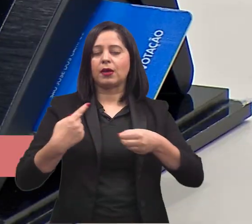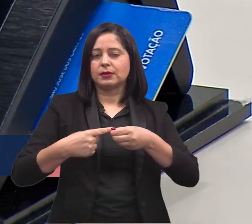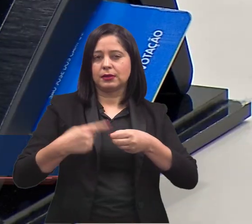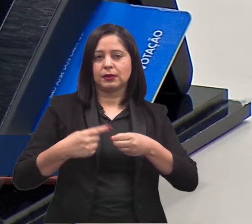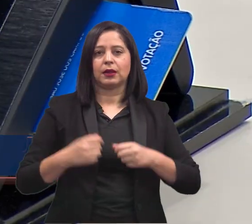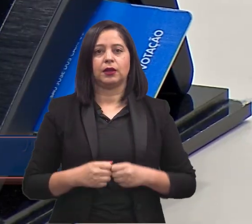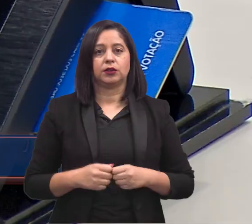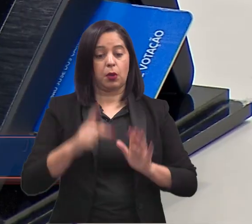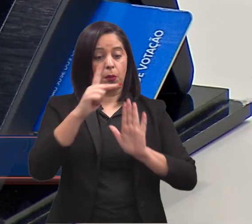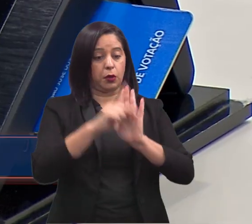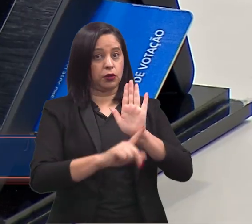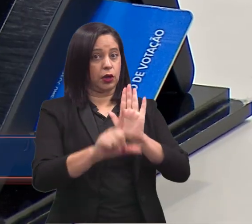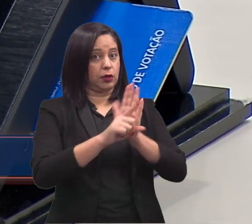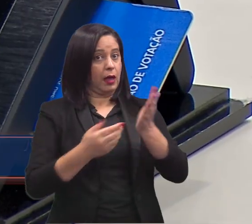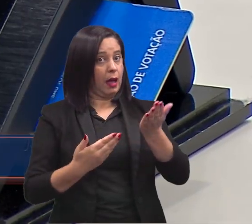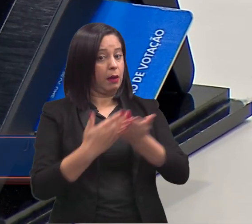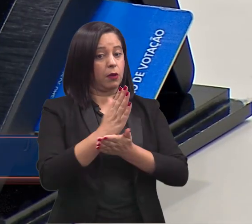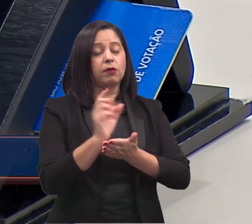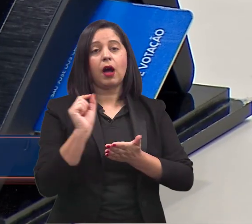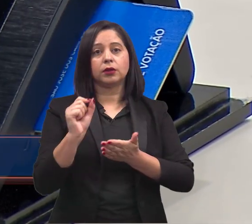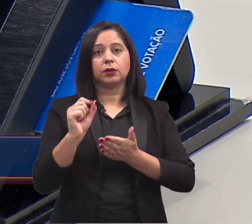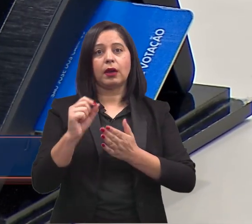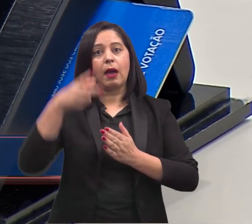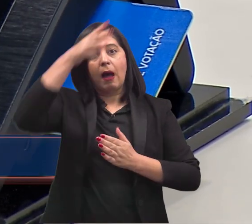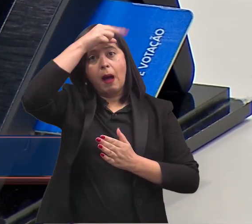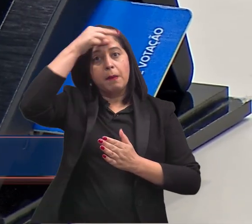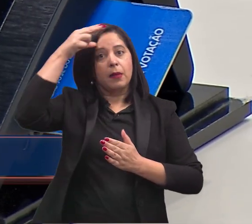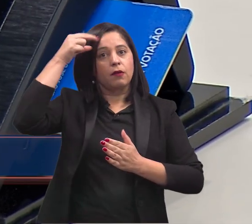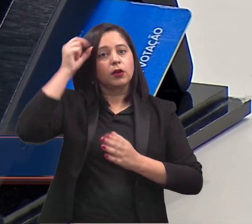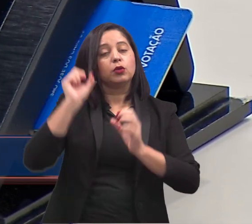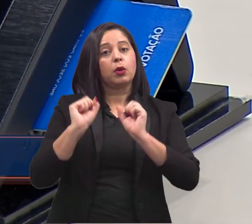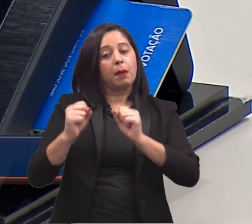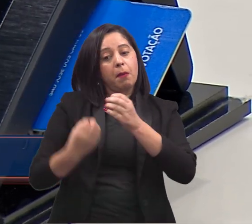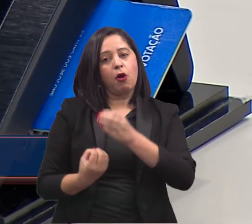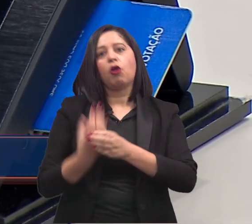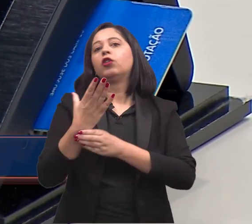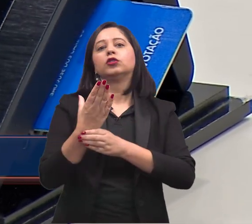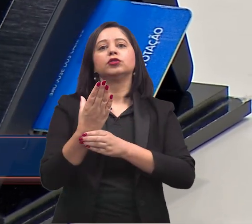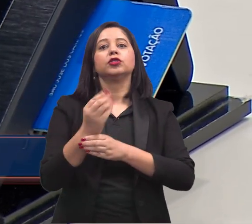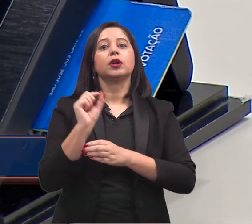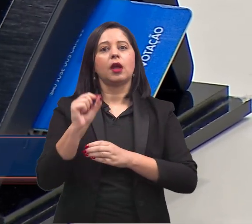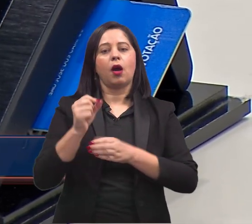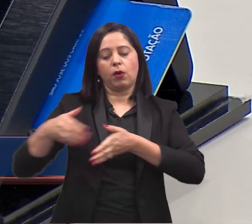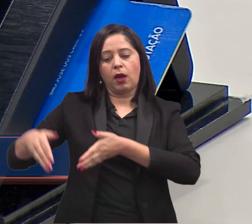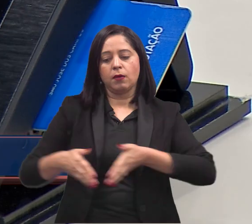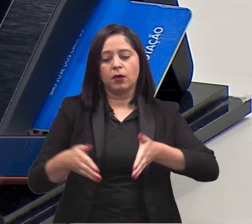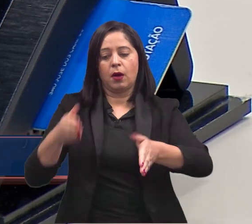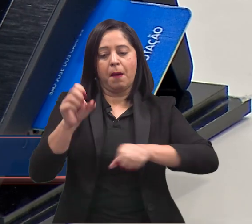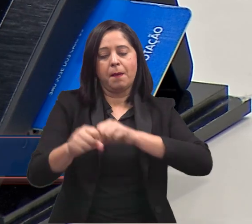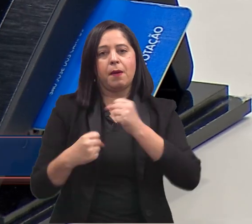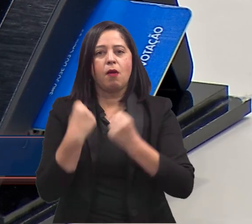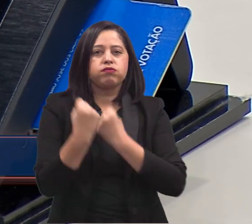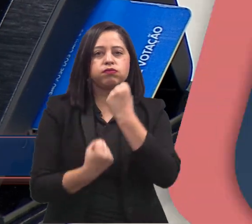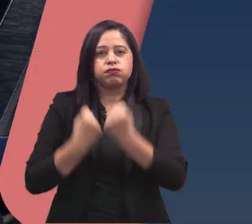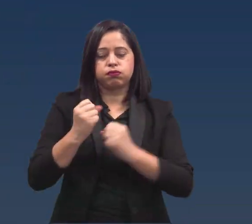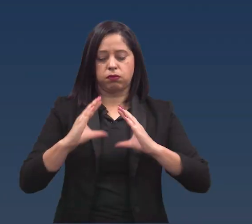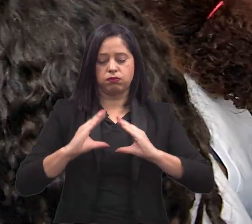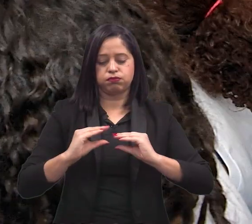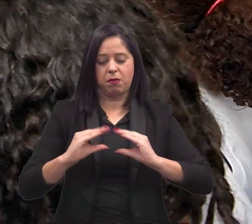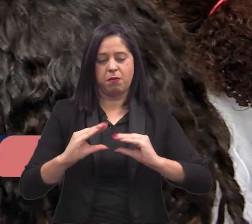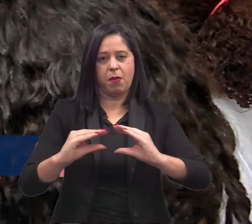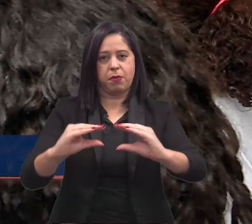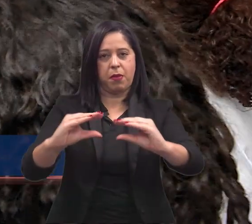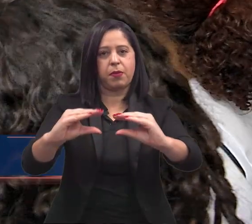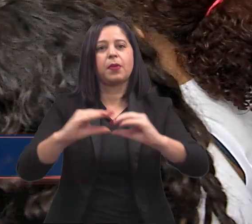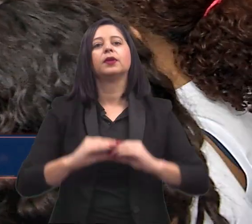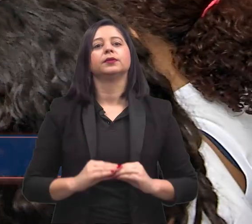E projeto aprovado, Câmara autoriza a Prefeitura a implantar a primeira pista de tartan oficial de atletismo na cidade.